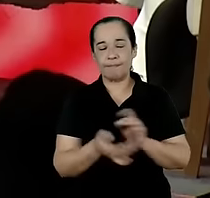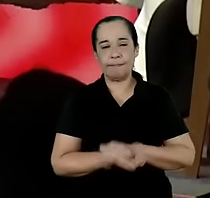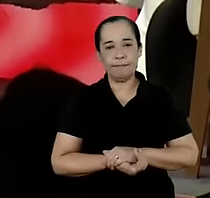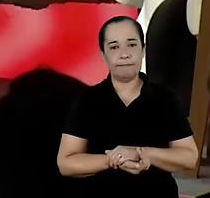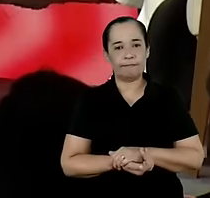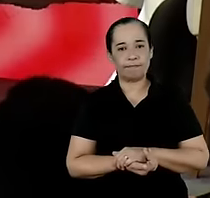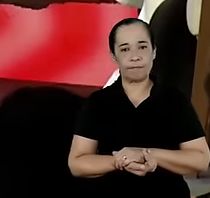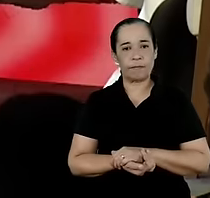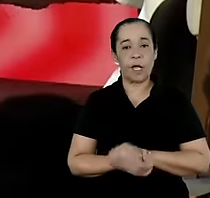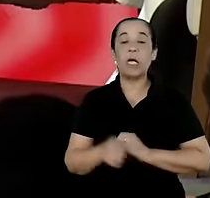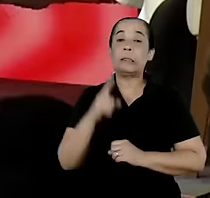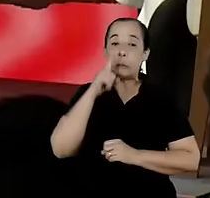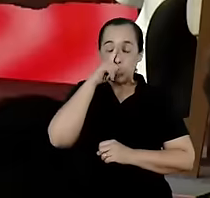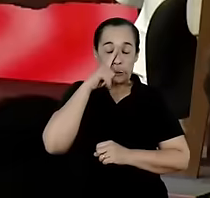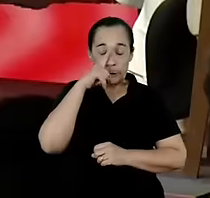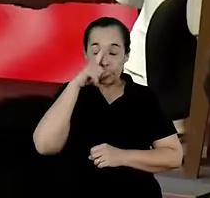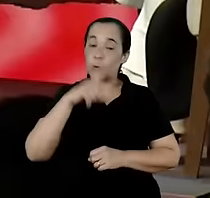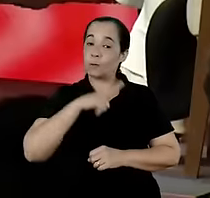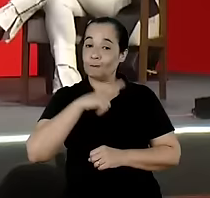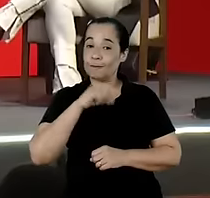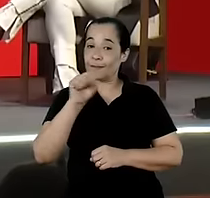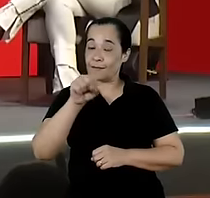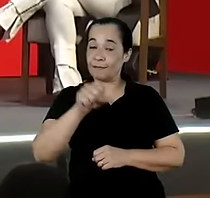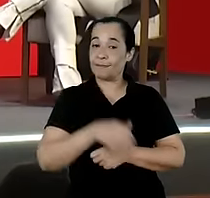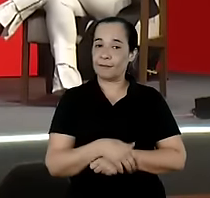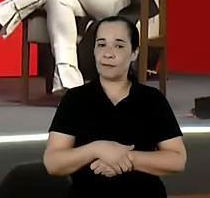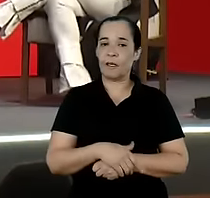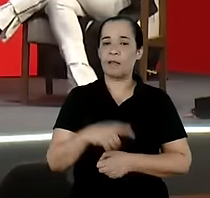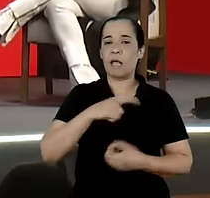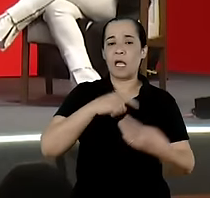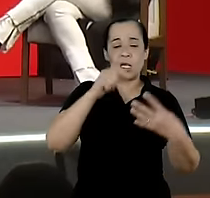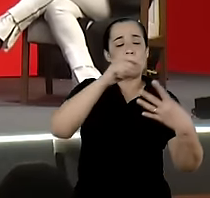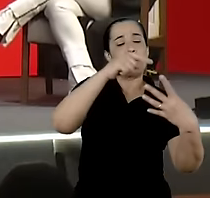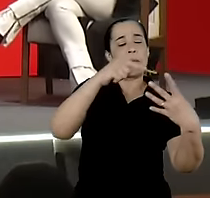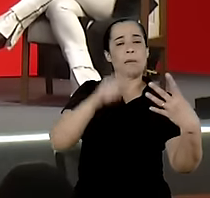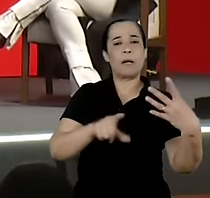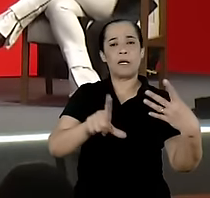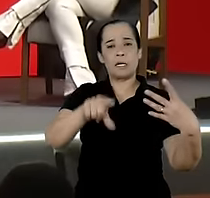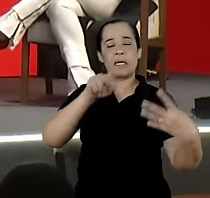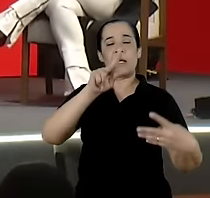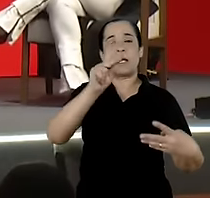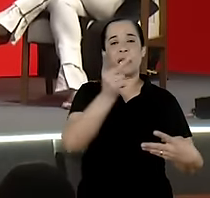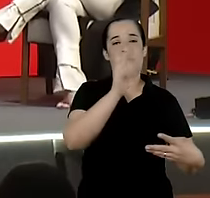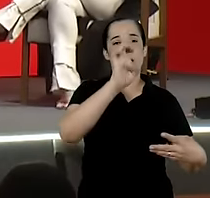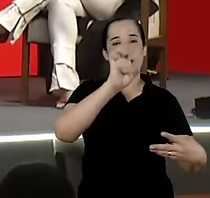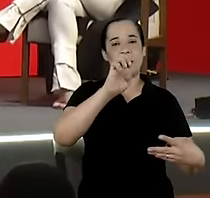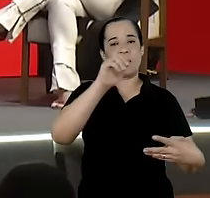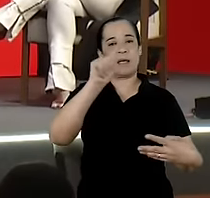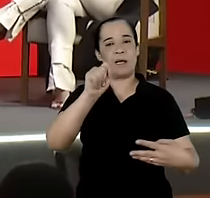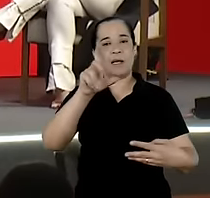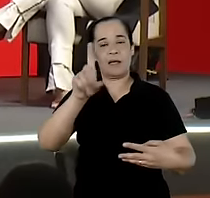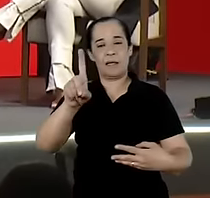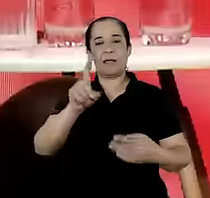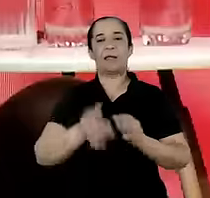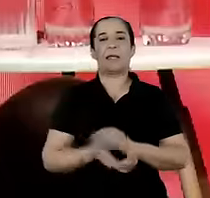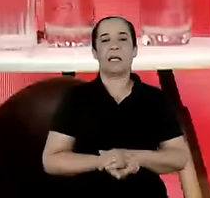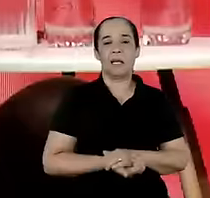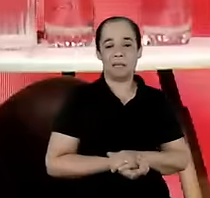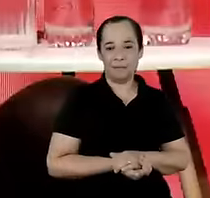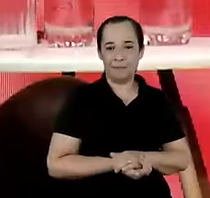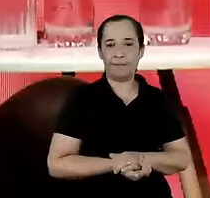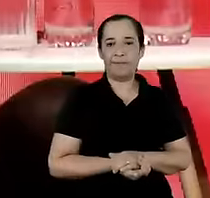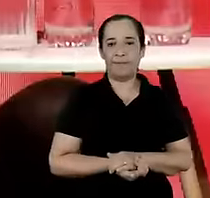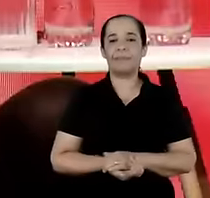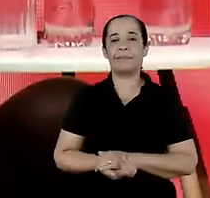sempre eminente a gente faz muito mercado de opções tá para Red tá então a gente procura fazer nas nossas principais apostas eh um